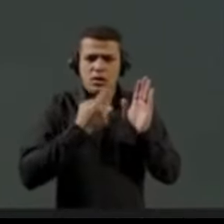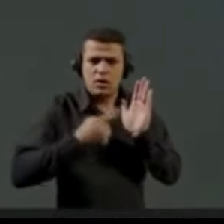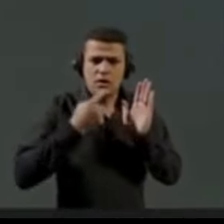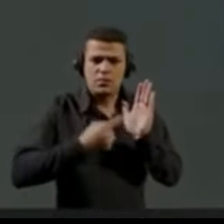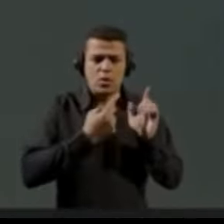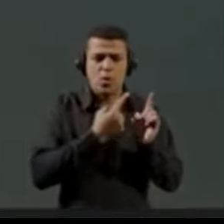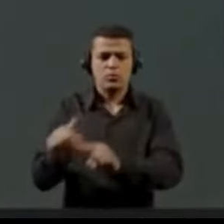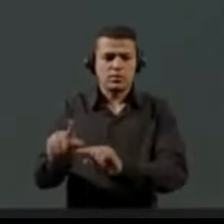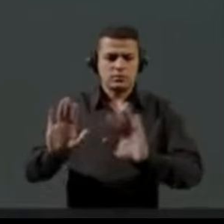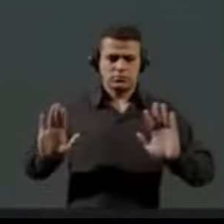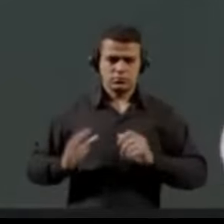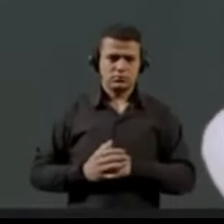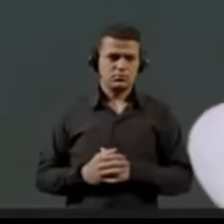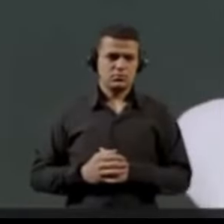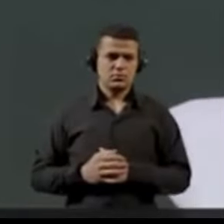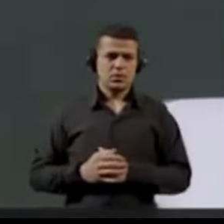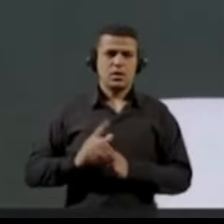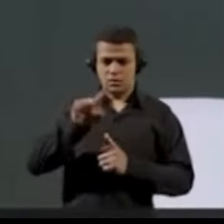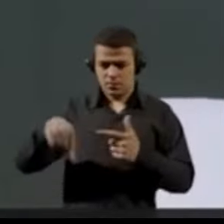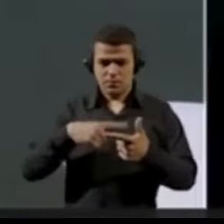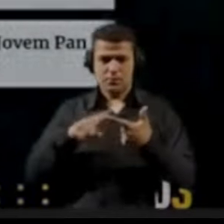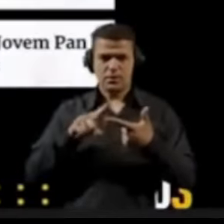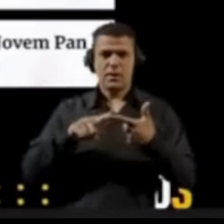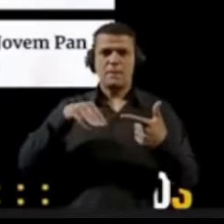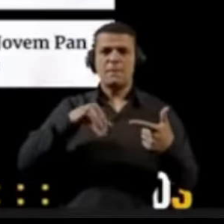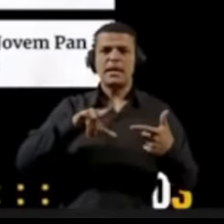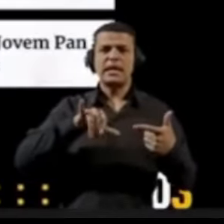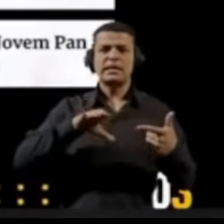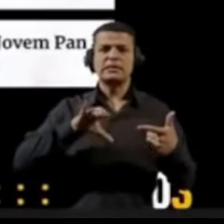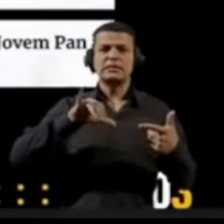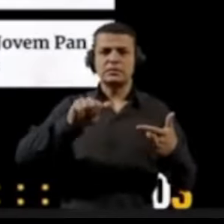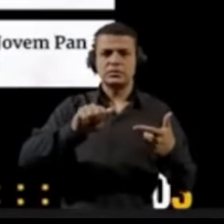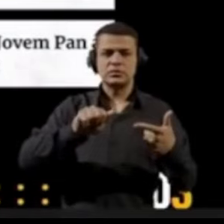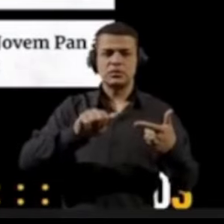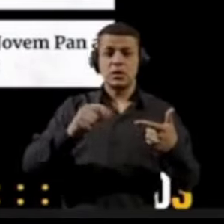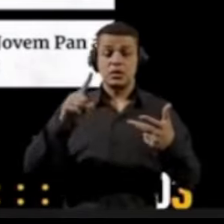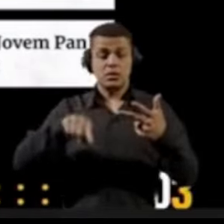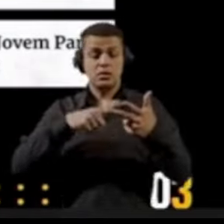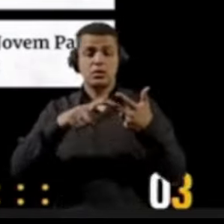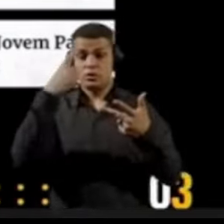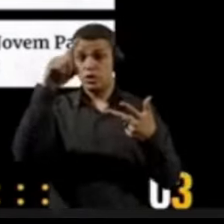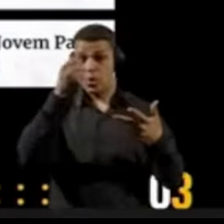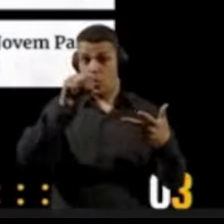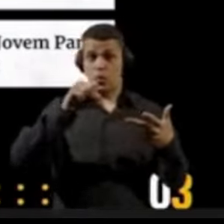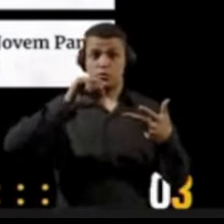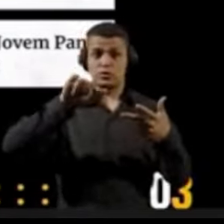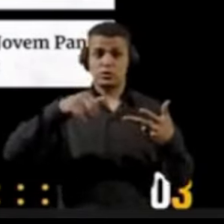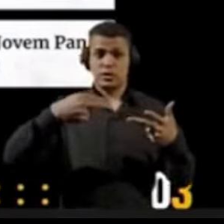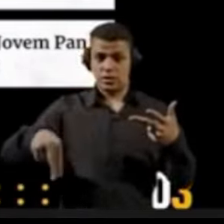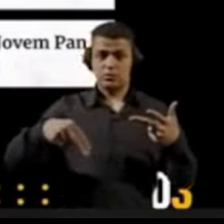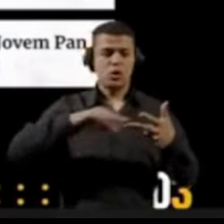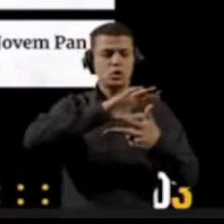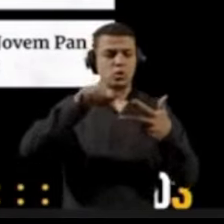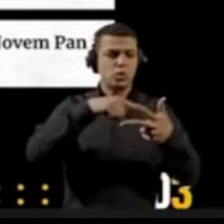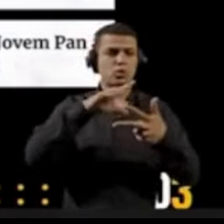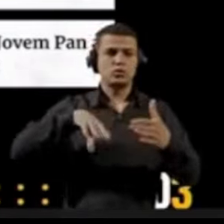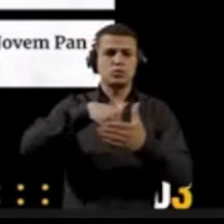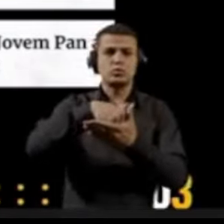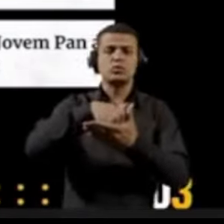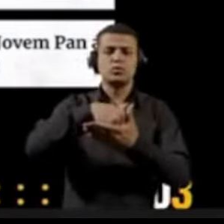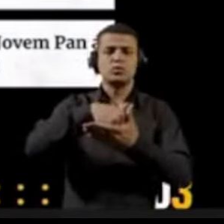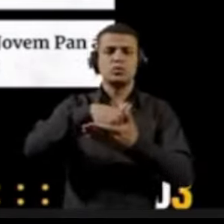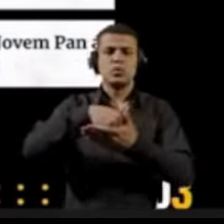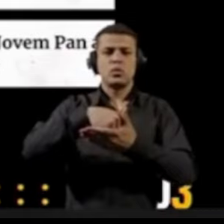sistema. Depois desse inquérito, entrou o inquérito das milícias e o inquérito do dia 8 de janeiro, todos em trâmite no Supremo Tribunal Federal, o